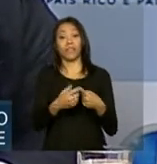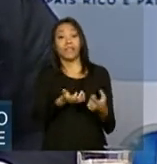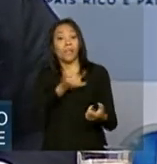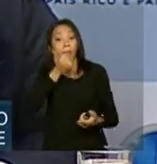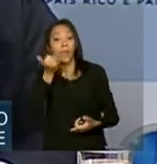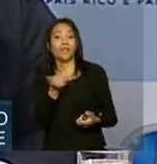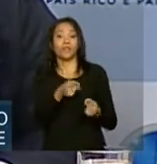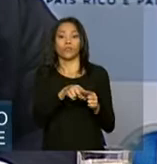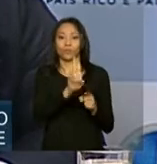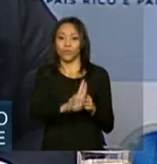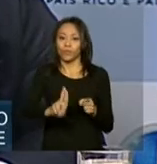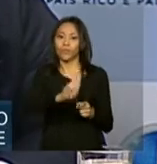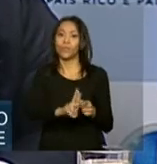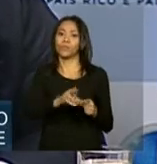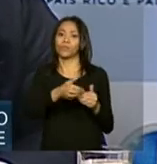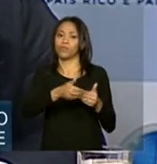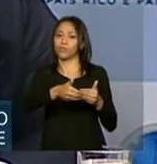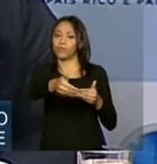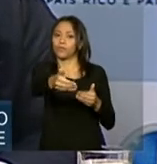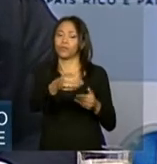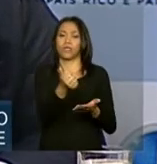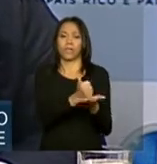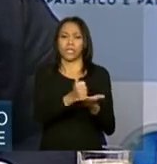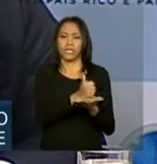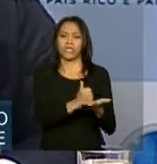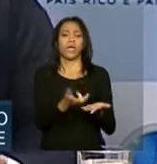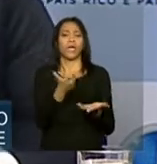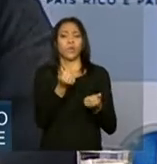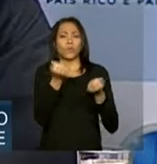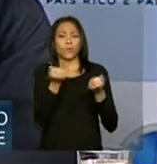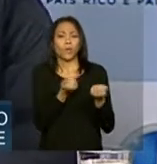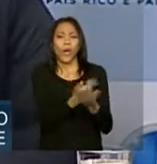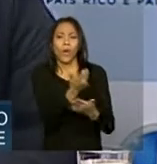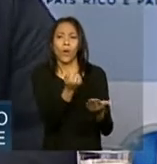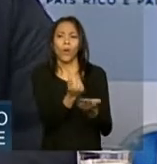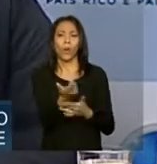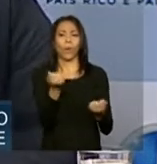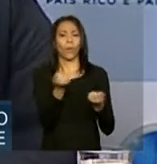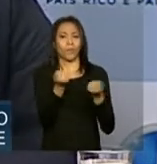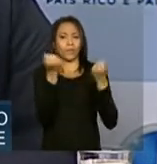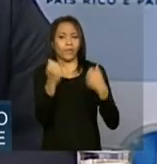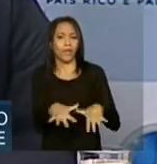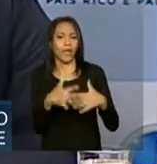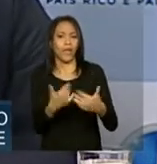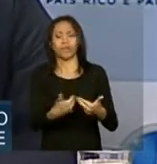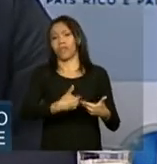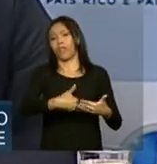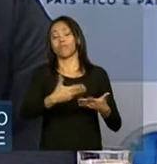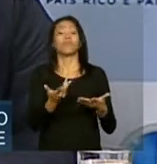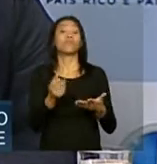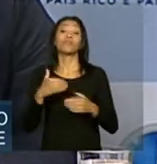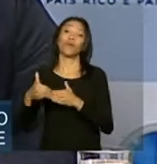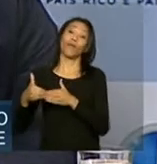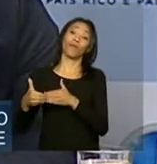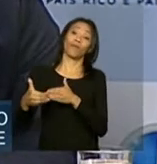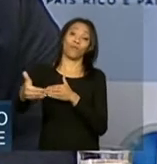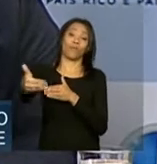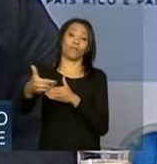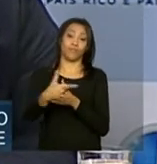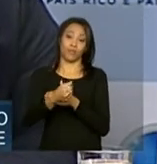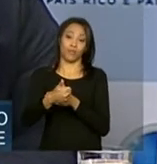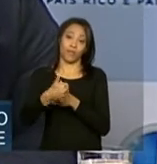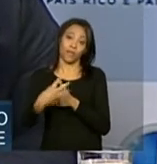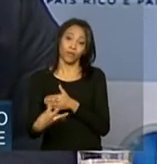do impacto na sinistralidade das operadoras ao longo de 2014. Então, para os